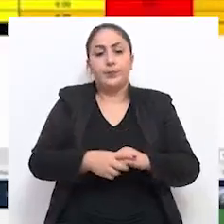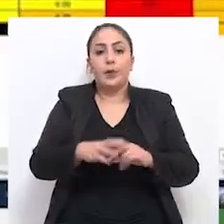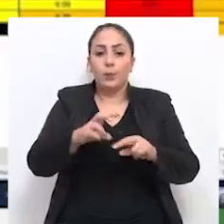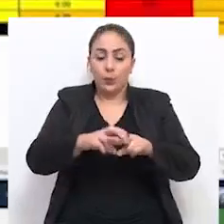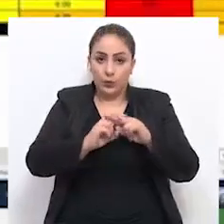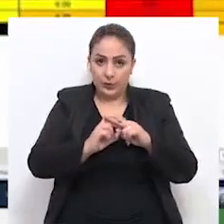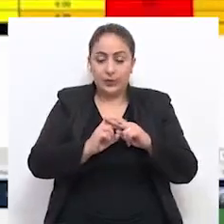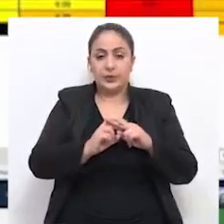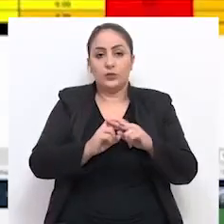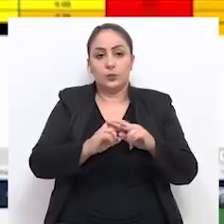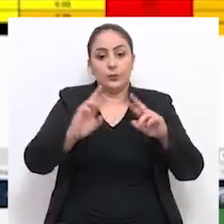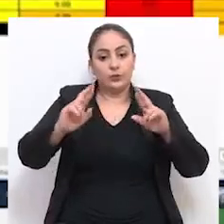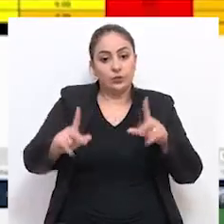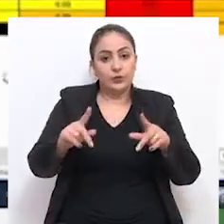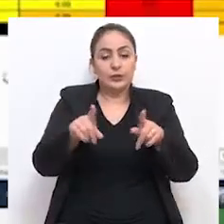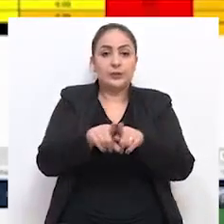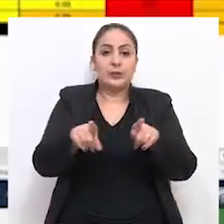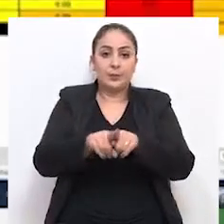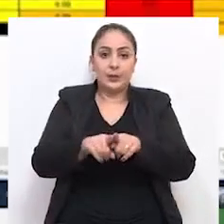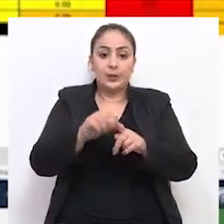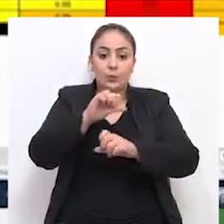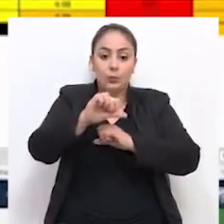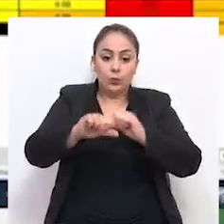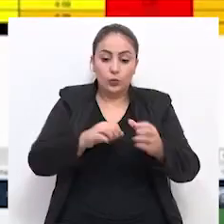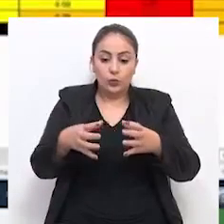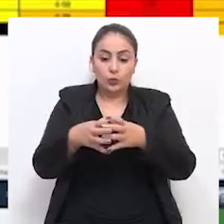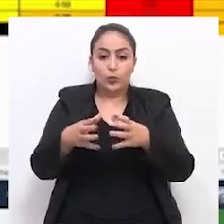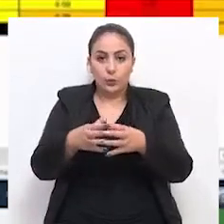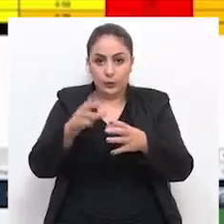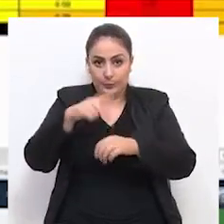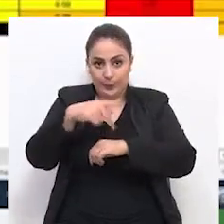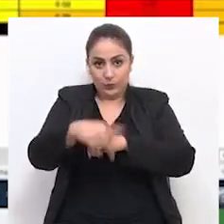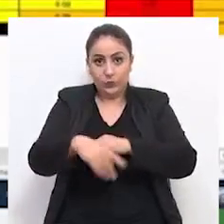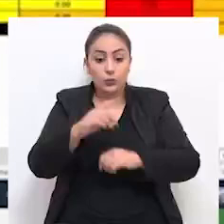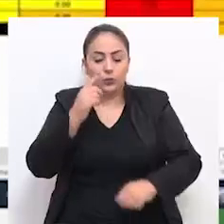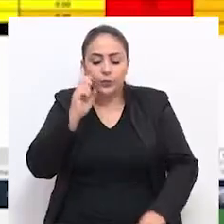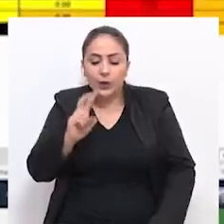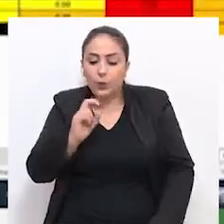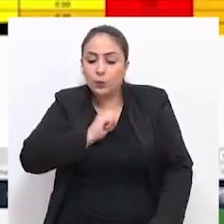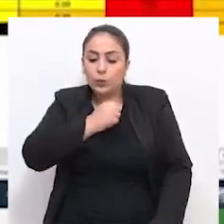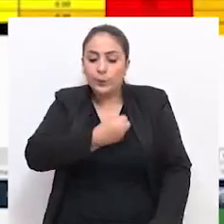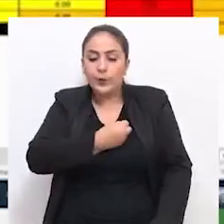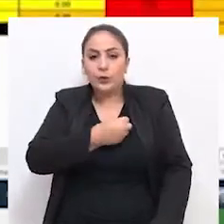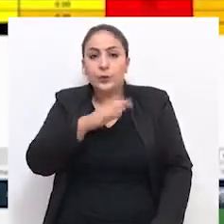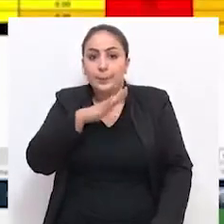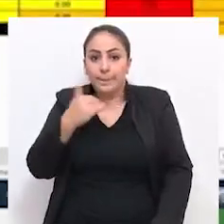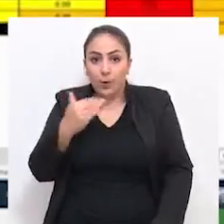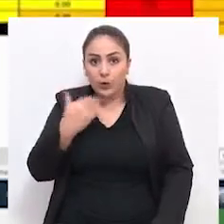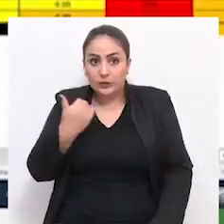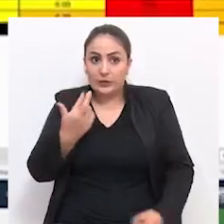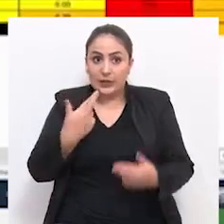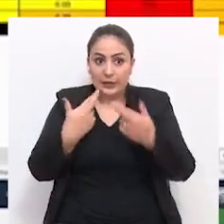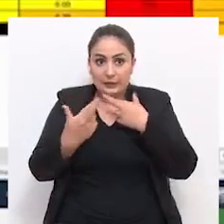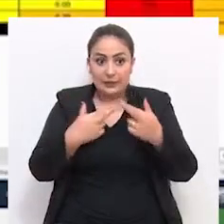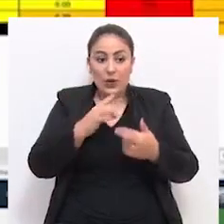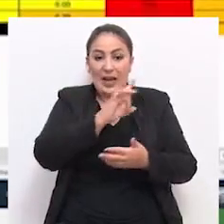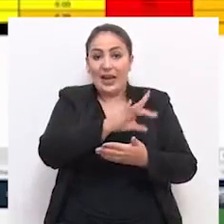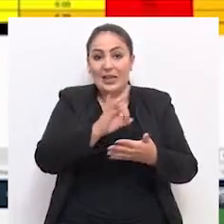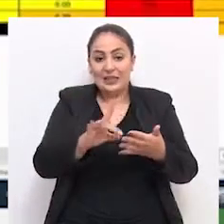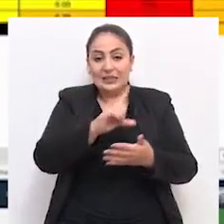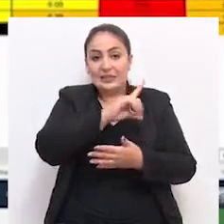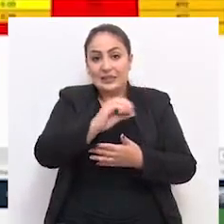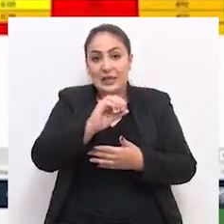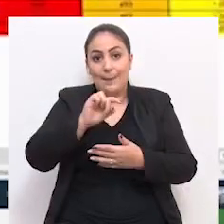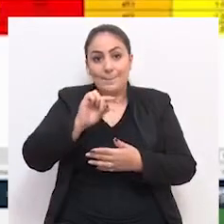E a outra grande diferença que mudou a bandeira de Passo Fundo é quando a gente olha o número de óbitos, né, em relação a cada 100